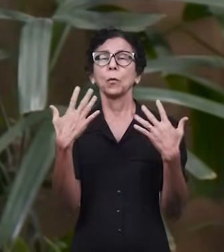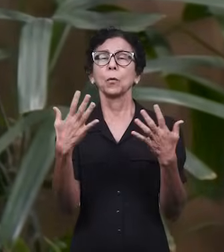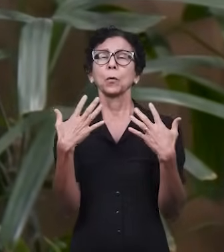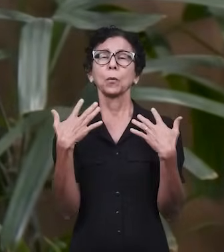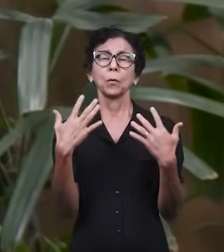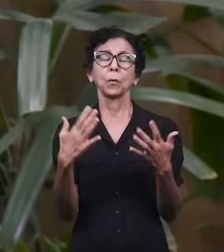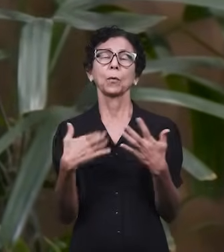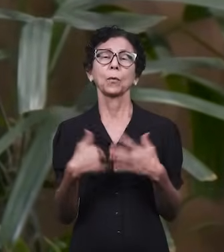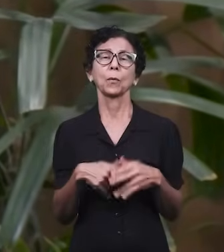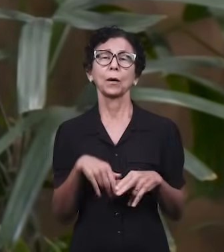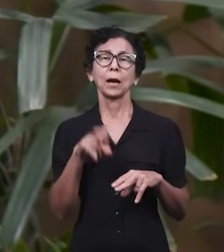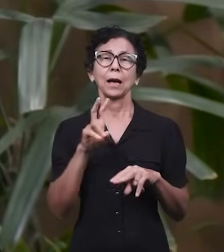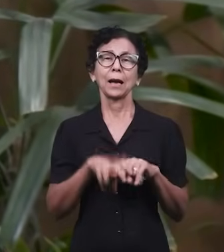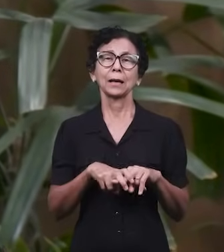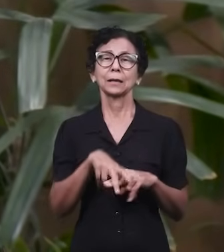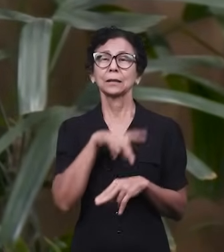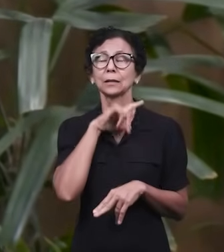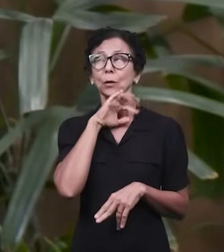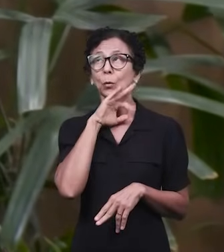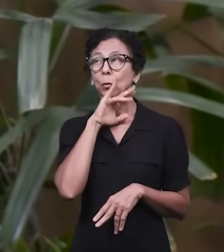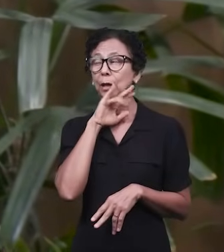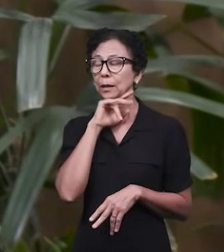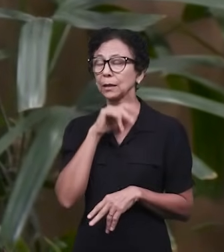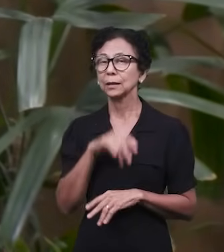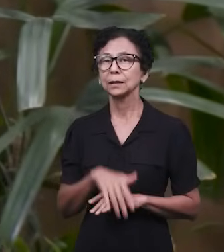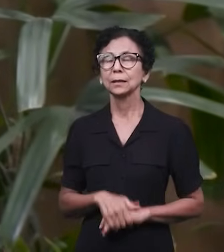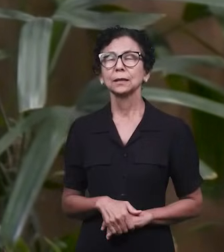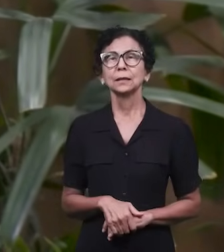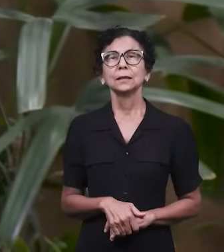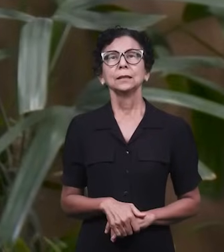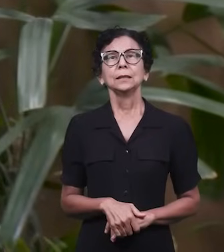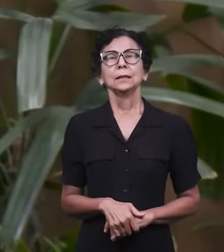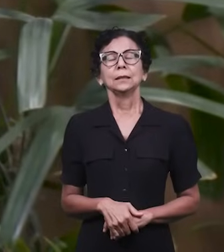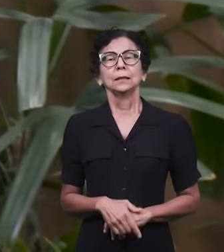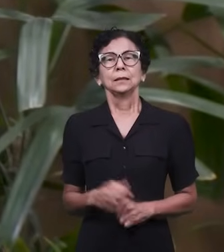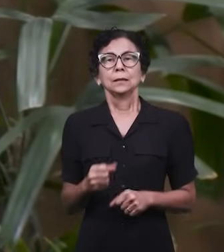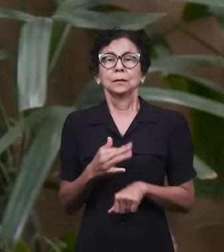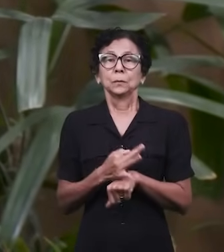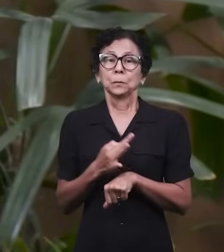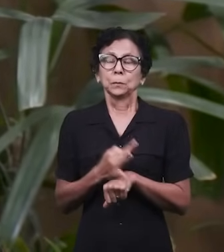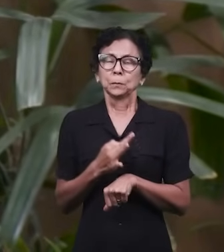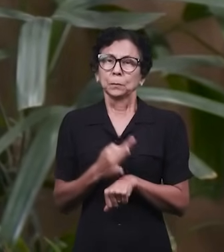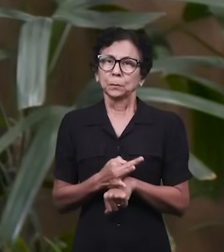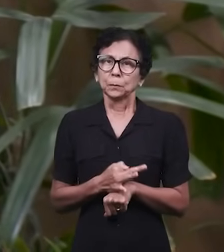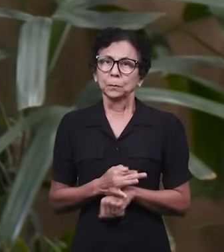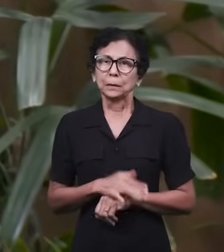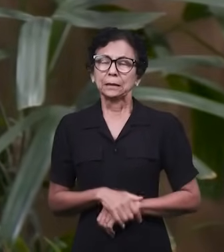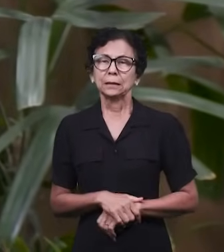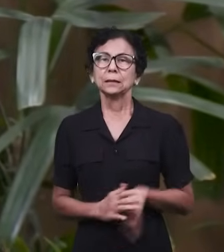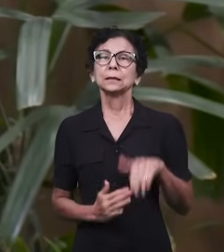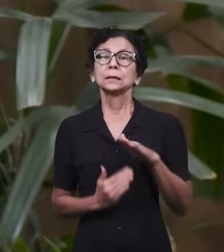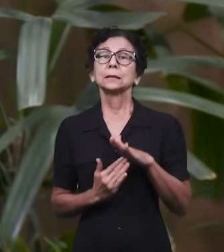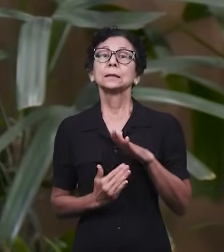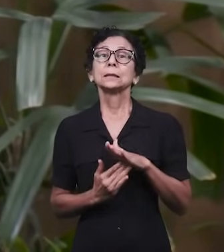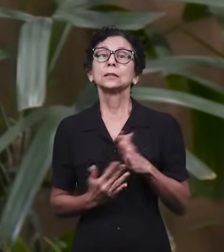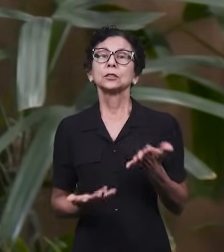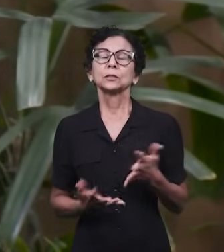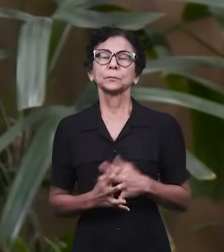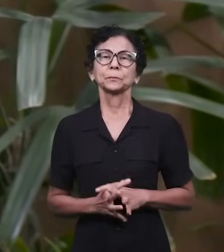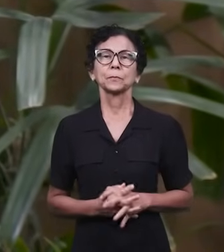dentro do aleatório. Então é uma prova de resistência. O que nós dizemos é o seguinte, não desista. Se o Senhor prometeu, ele vai